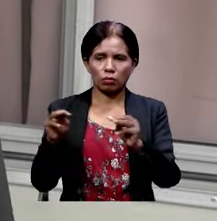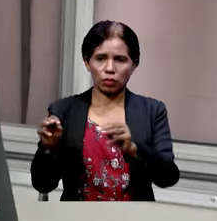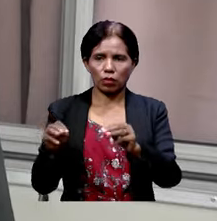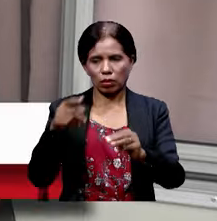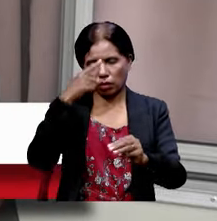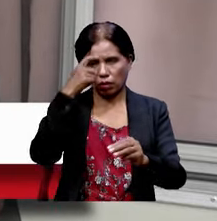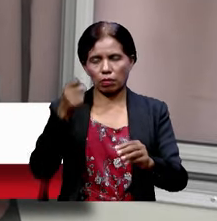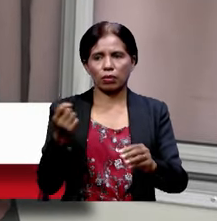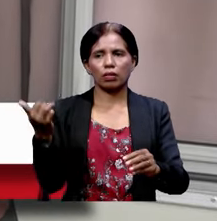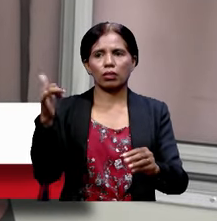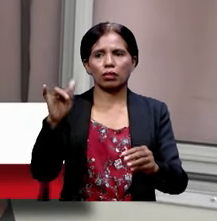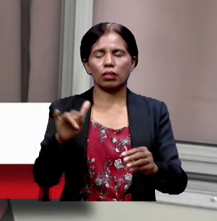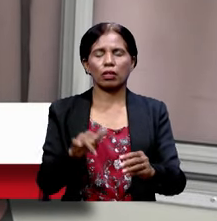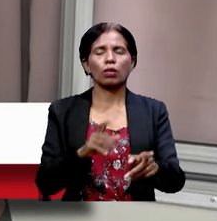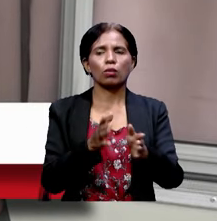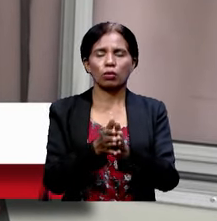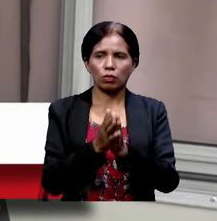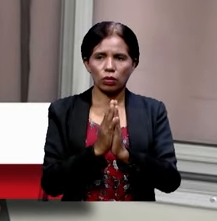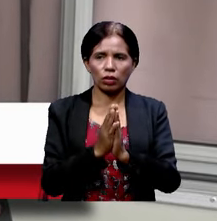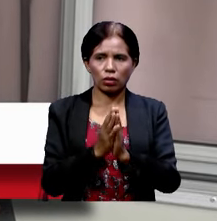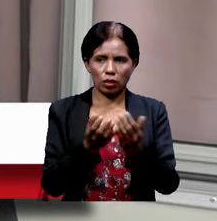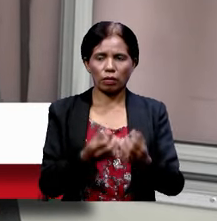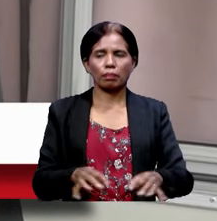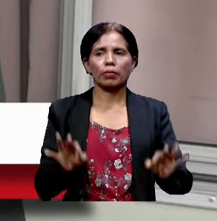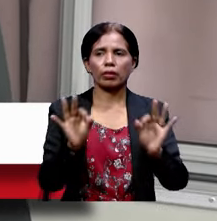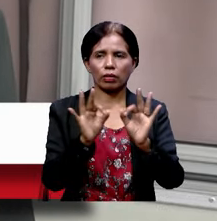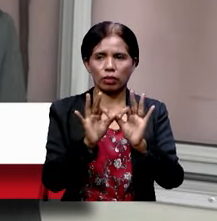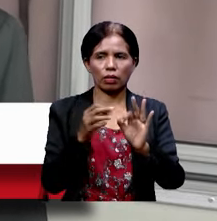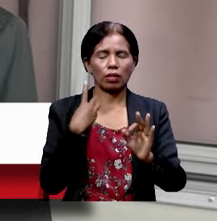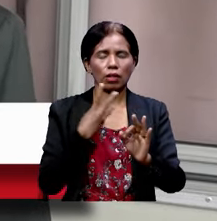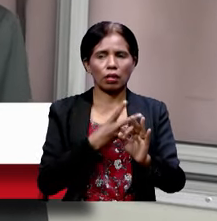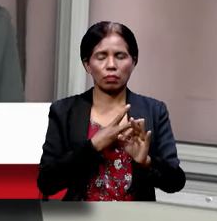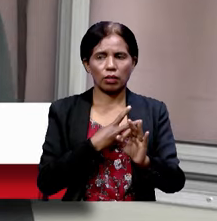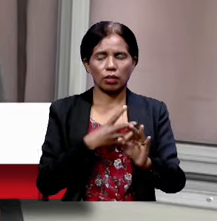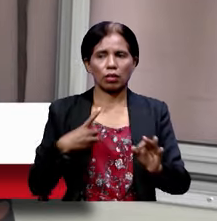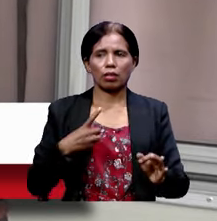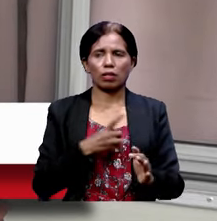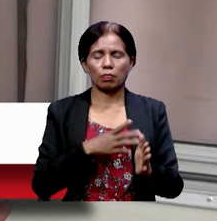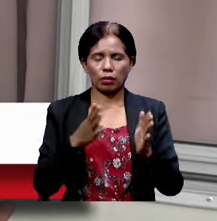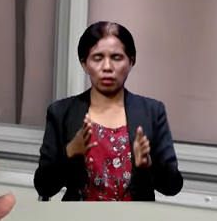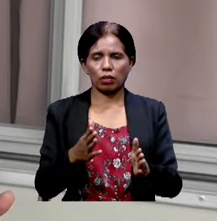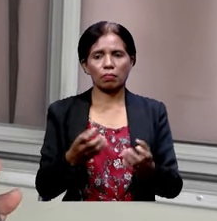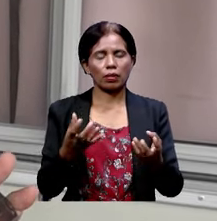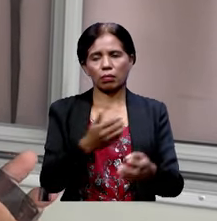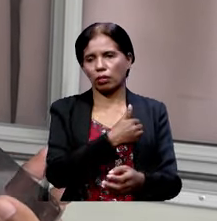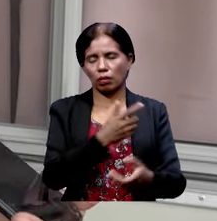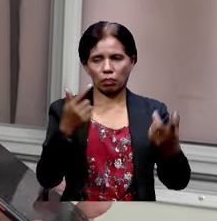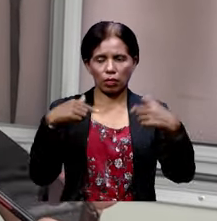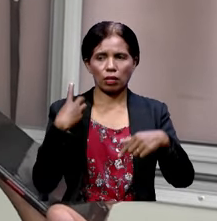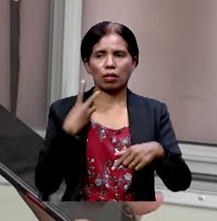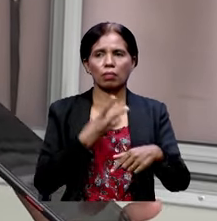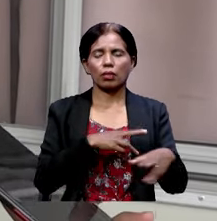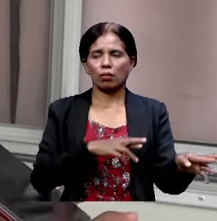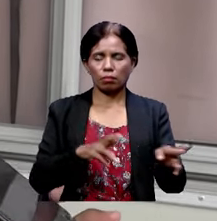também se represa consolida. É importante. É a mim a minha deputada Valo será o mãe. Então, a minha